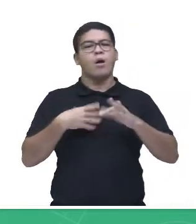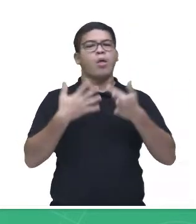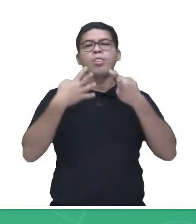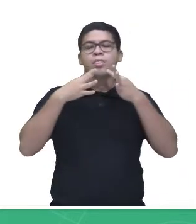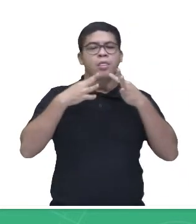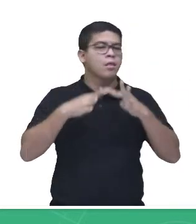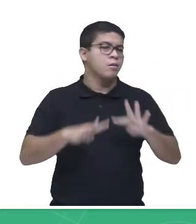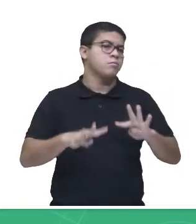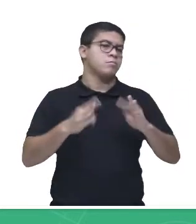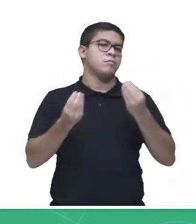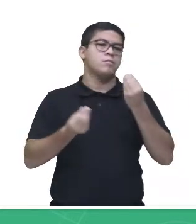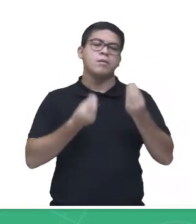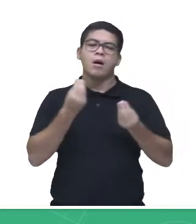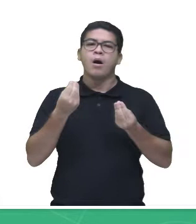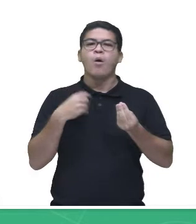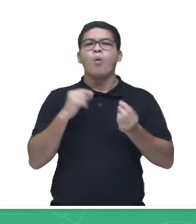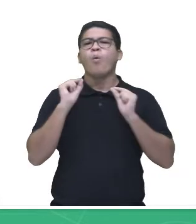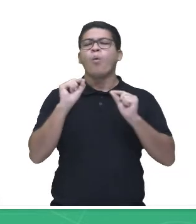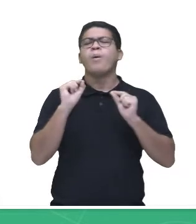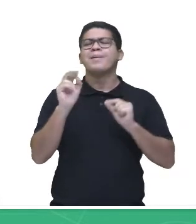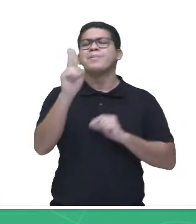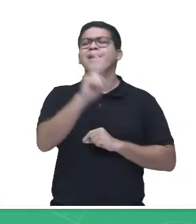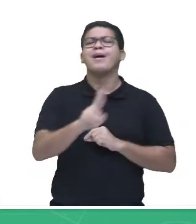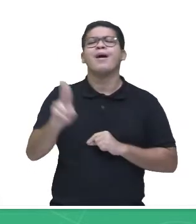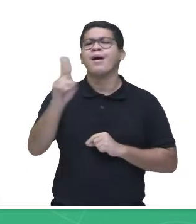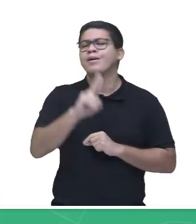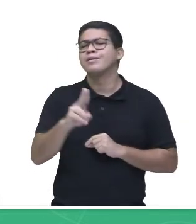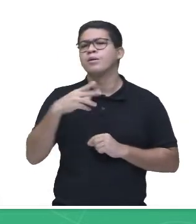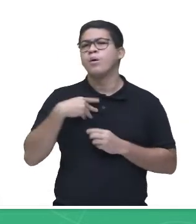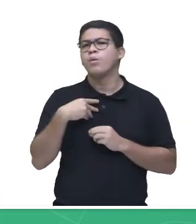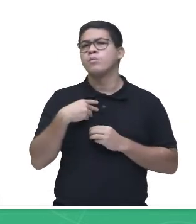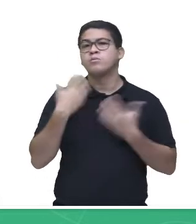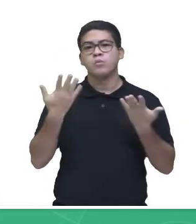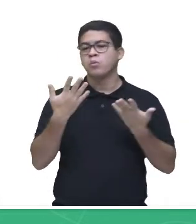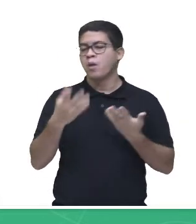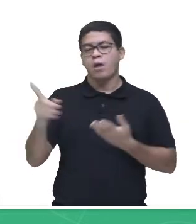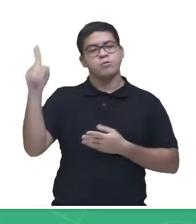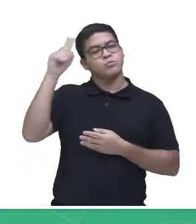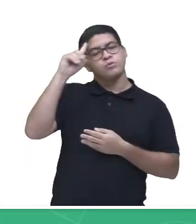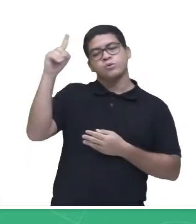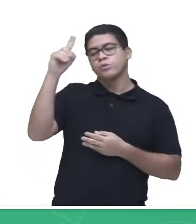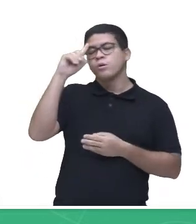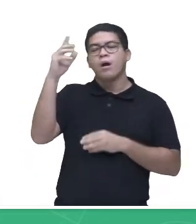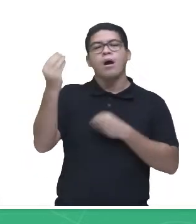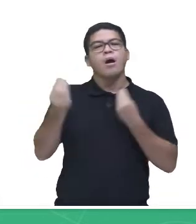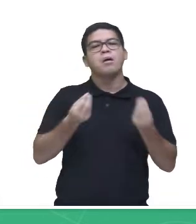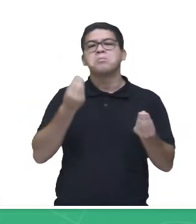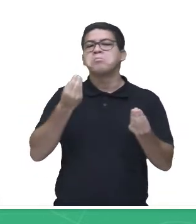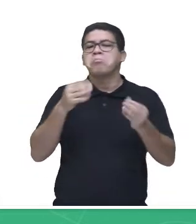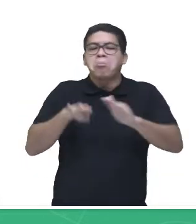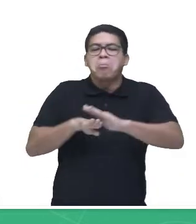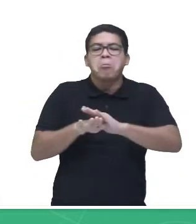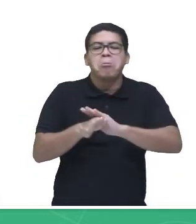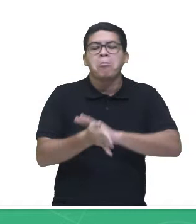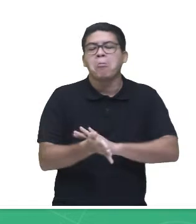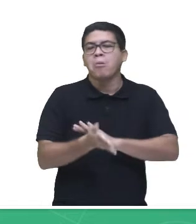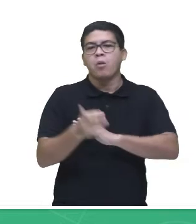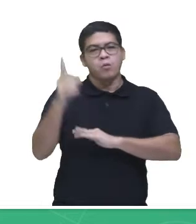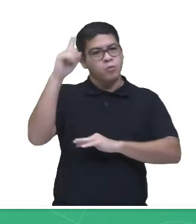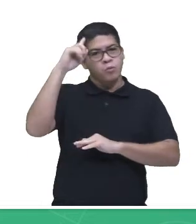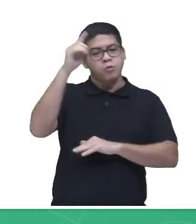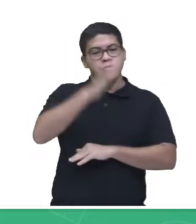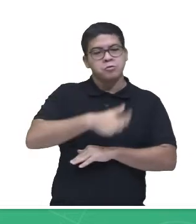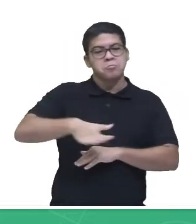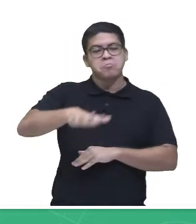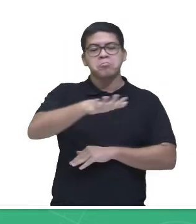habitual. Então, para que serve mesmo? Para as coisas cotidianas, habituais do nosso dia a dia.